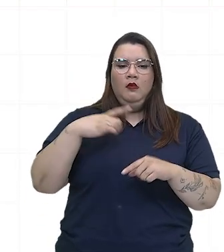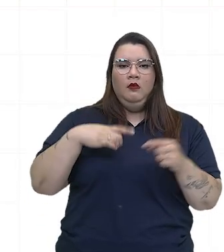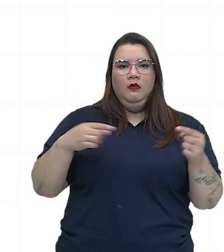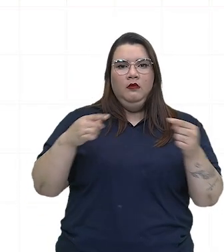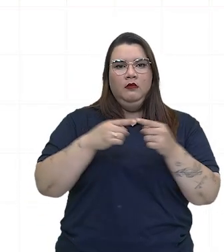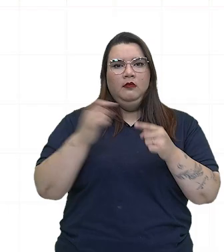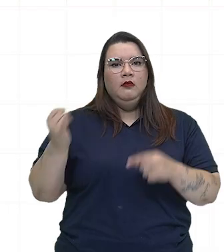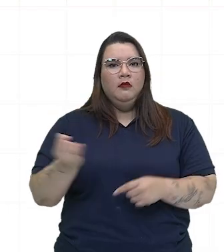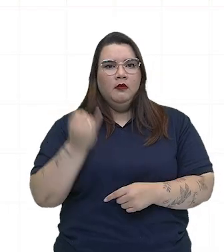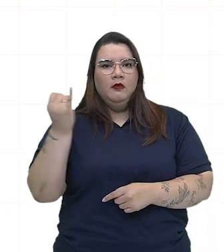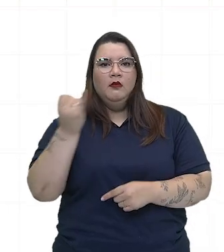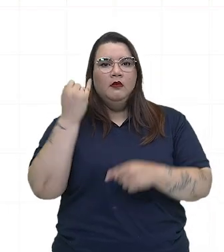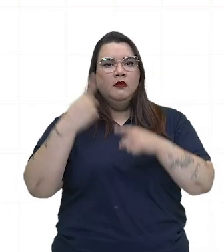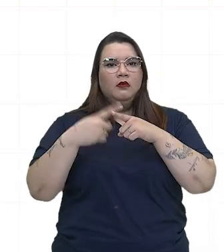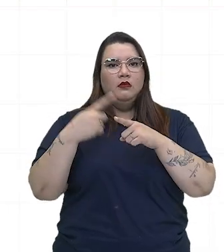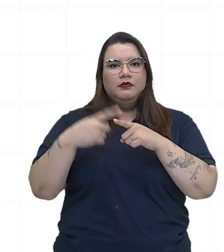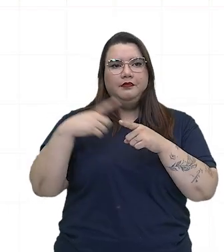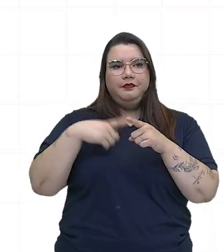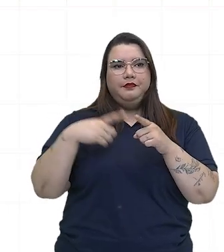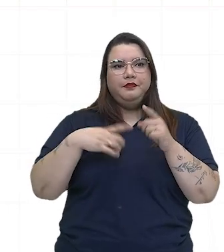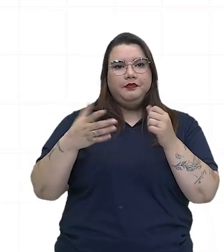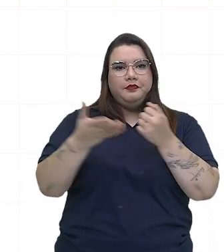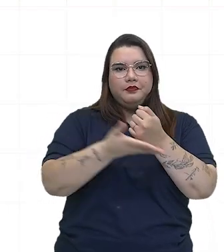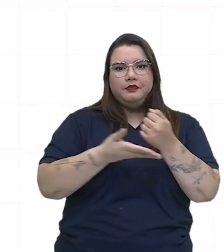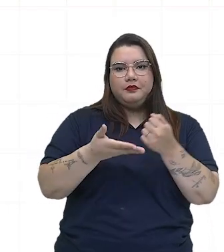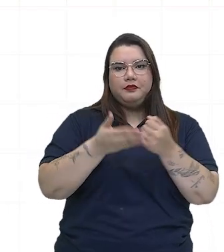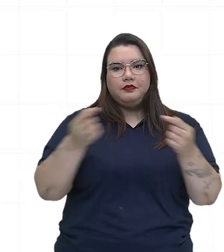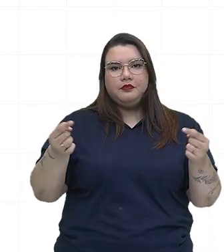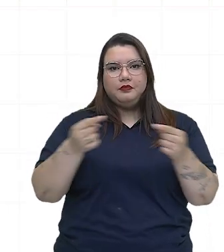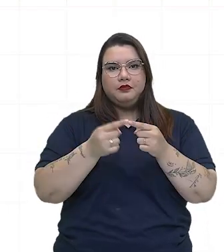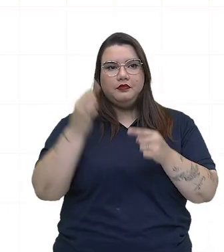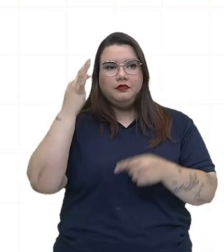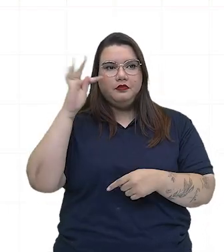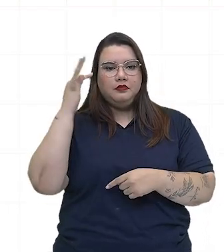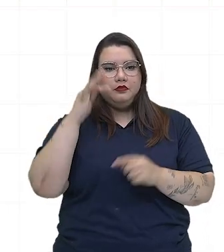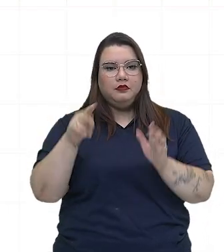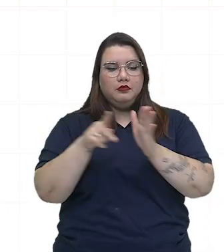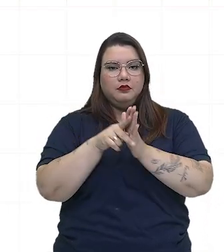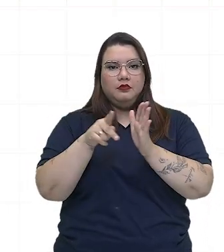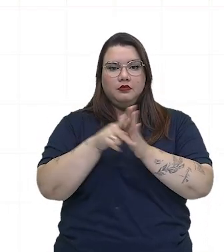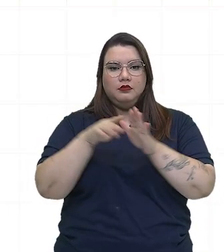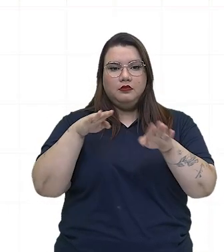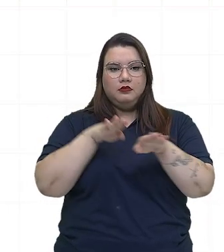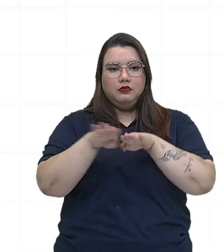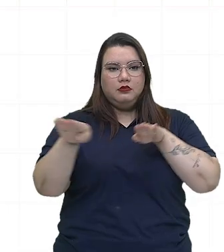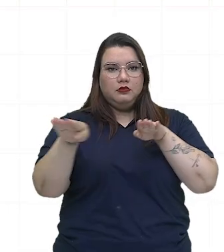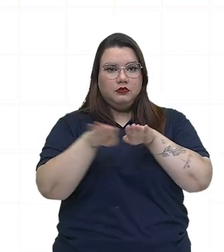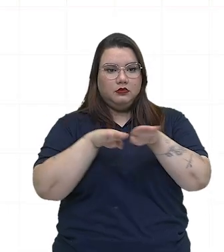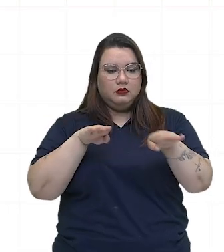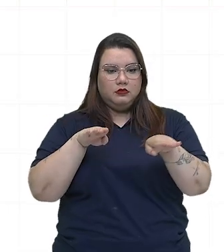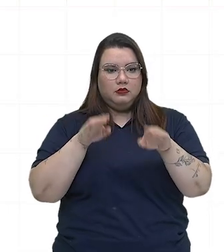uma grande importância porque ela veio fundamentar a teoria da tectônica de